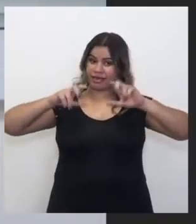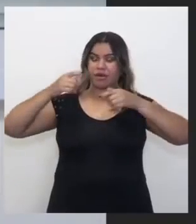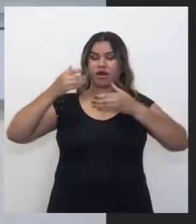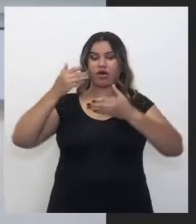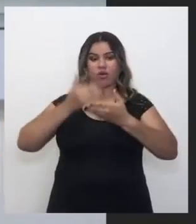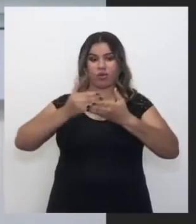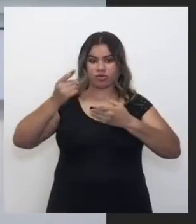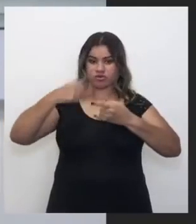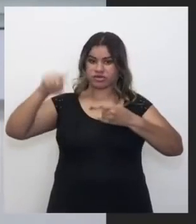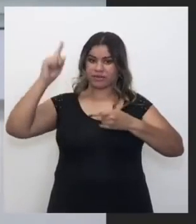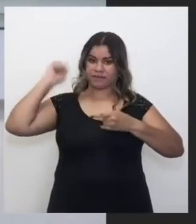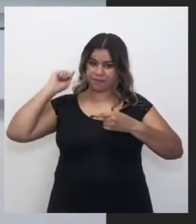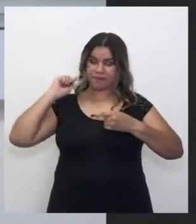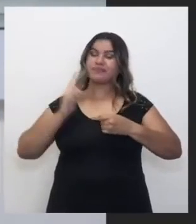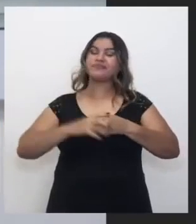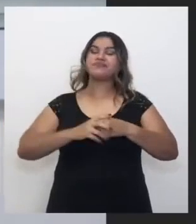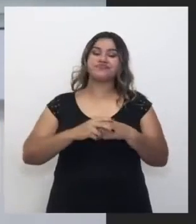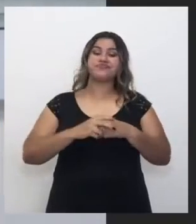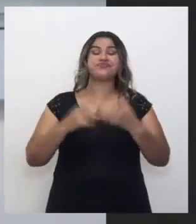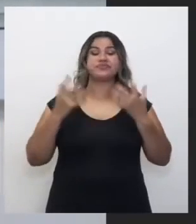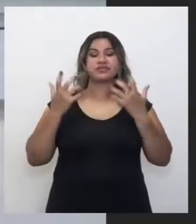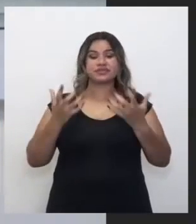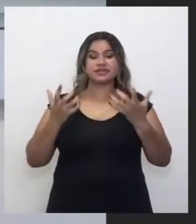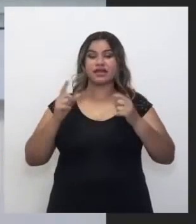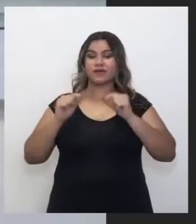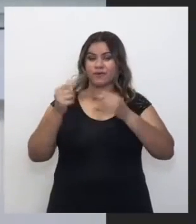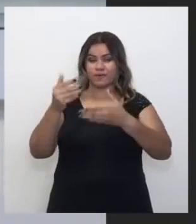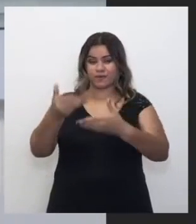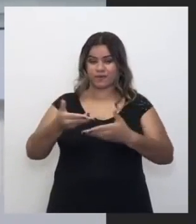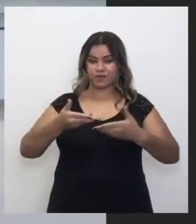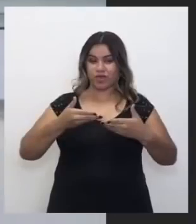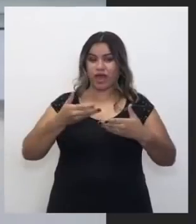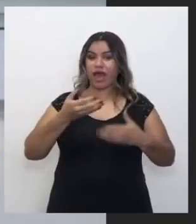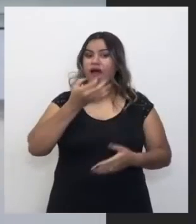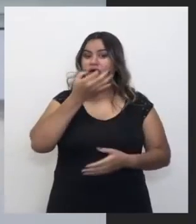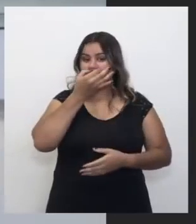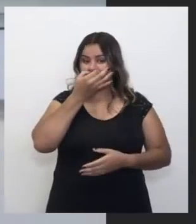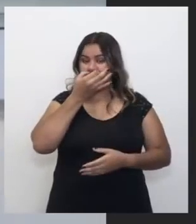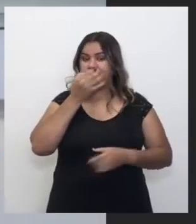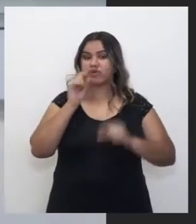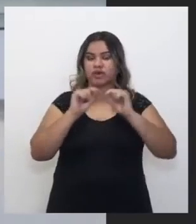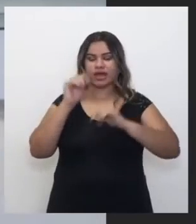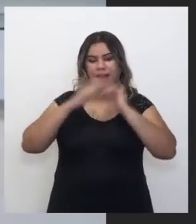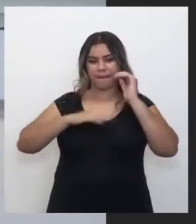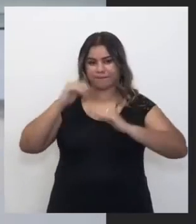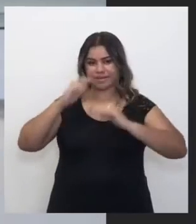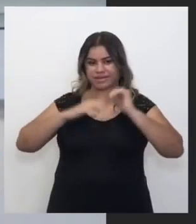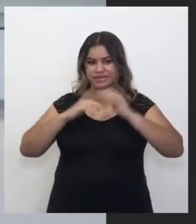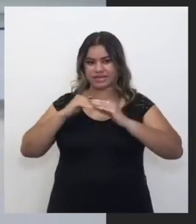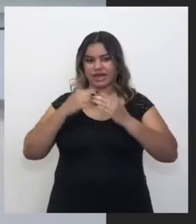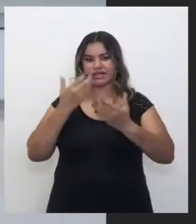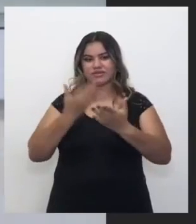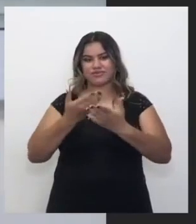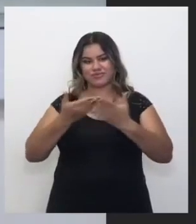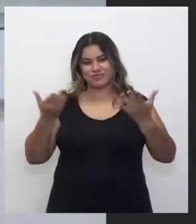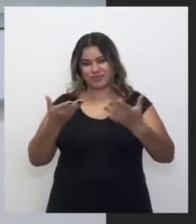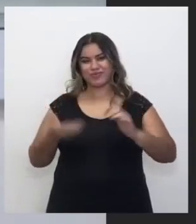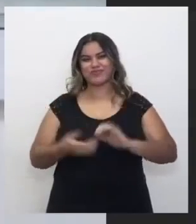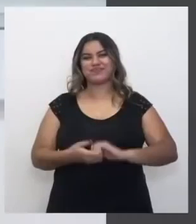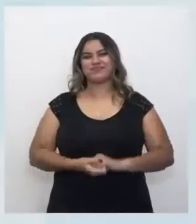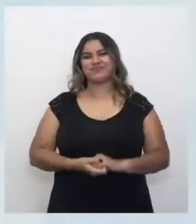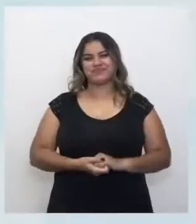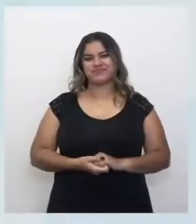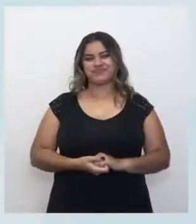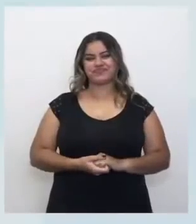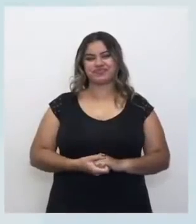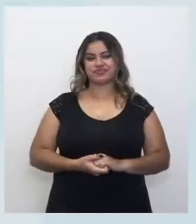a desenvolver na semana passada. E eu queria convidar a Fabi para trazer para a gente a habilidade, então, da aula de hoje. Então,